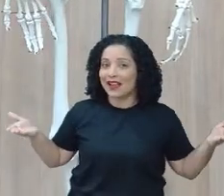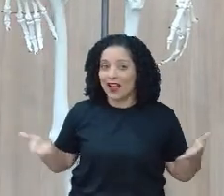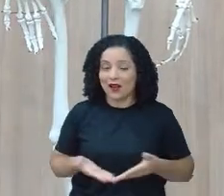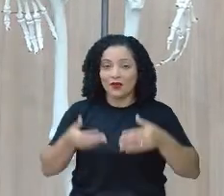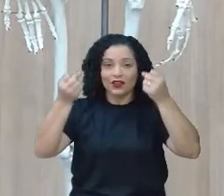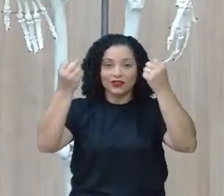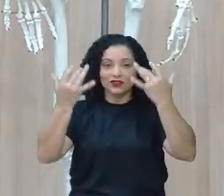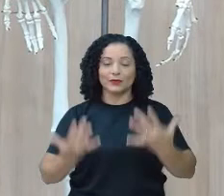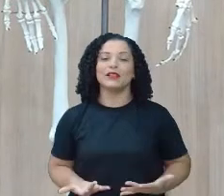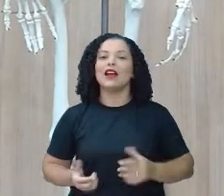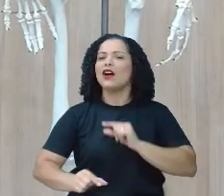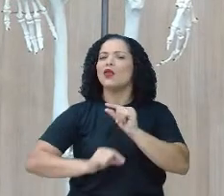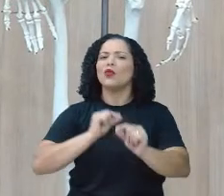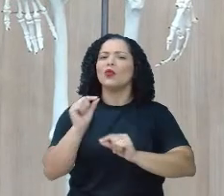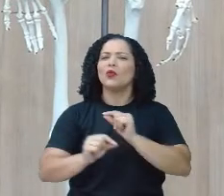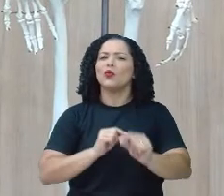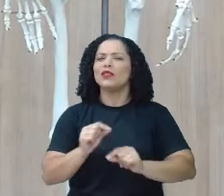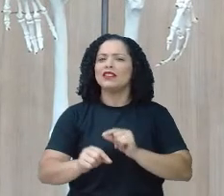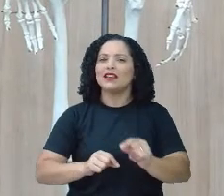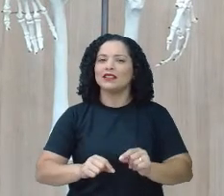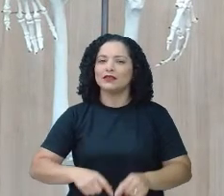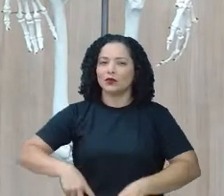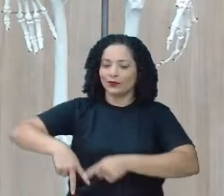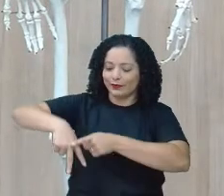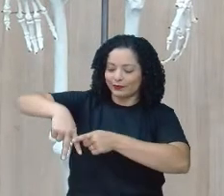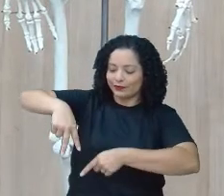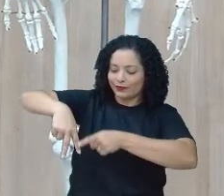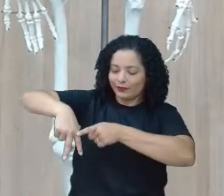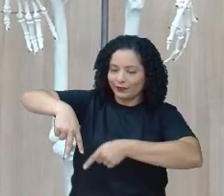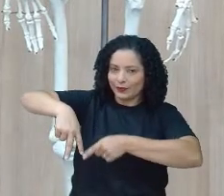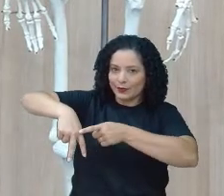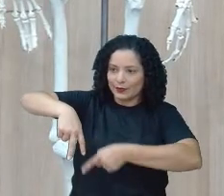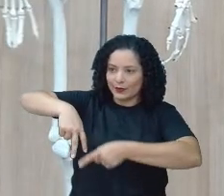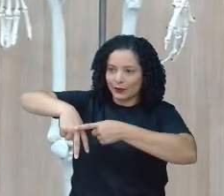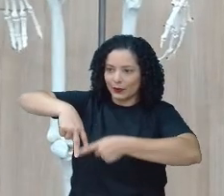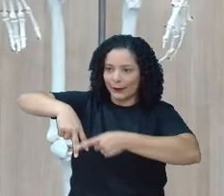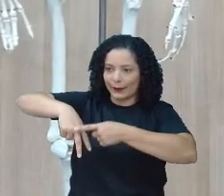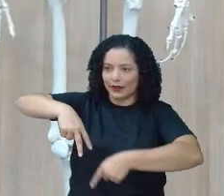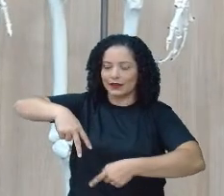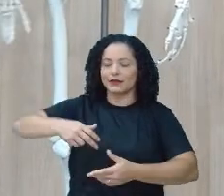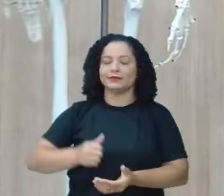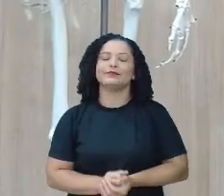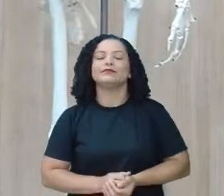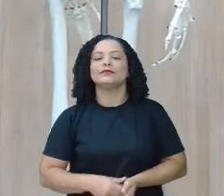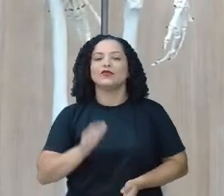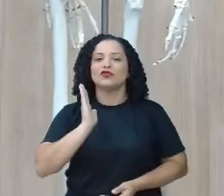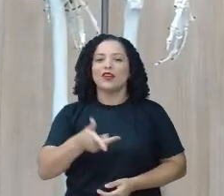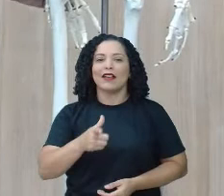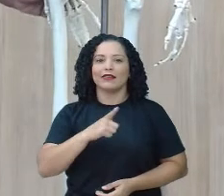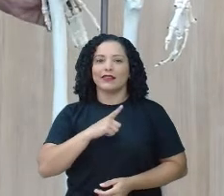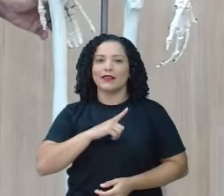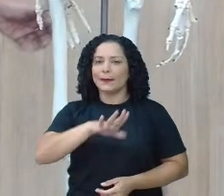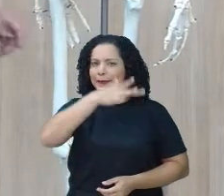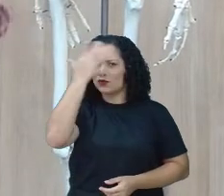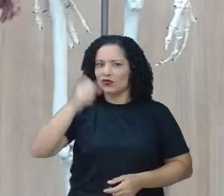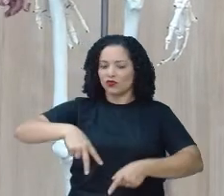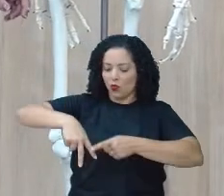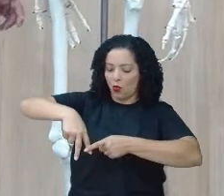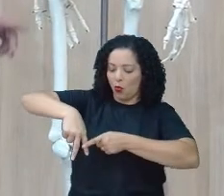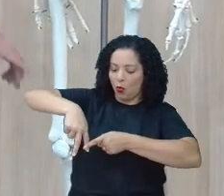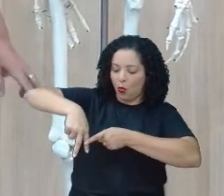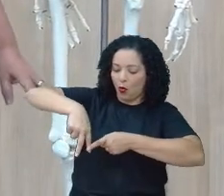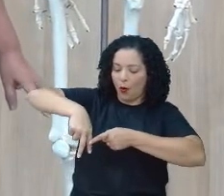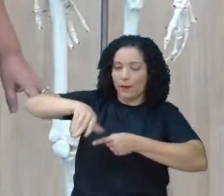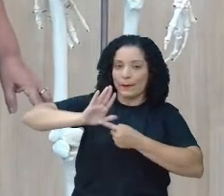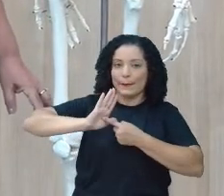respeito dos membros inferiores, né? Que logo no início da nossa aula já tinha alguém apresentando o fêmur, o maior osso